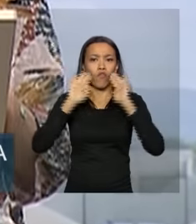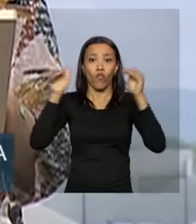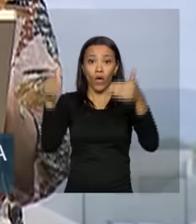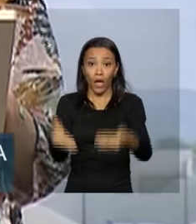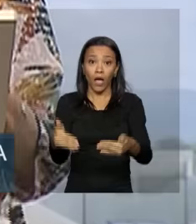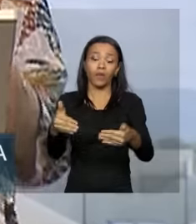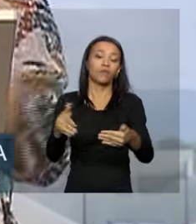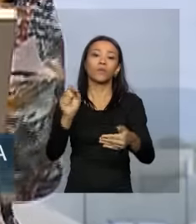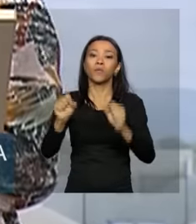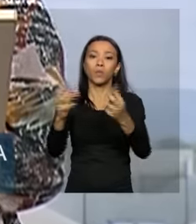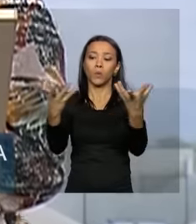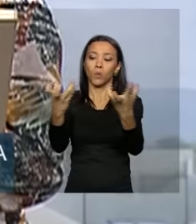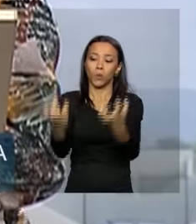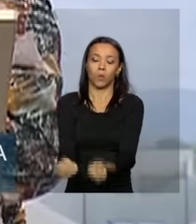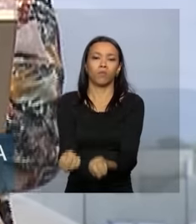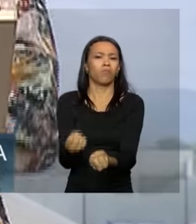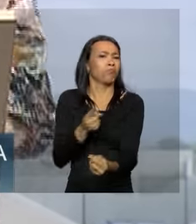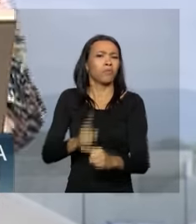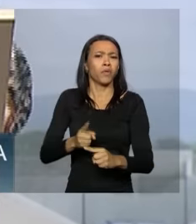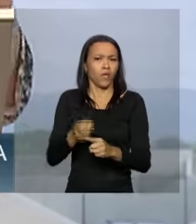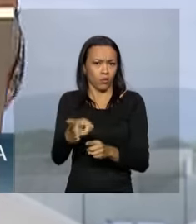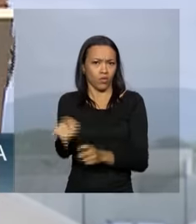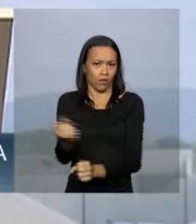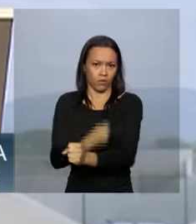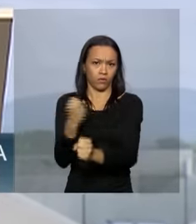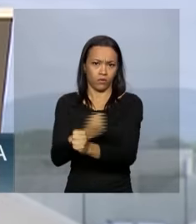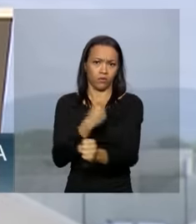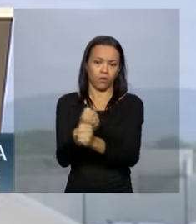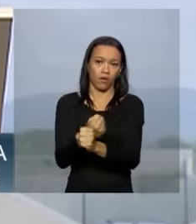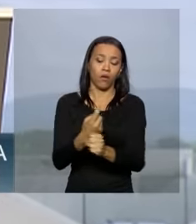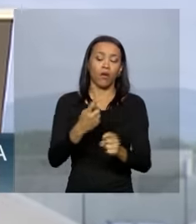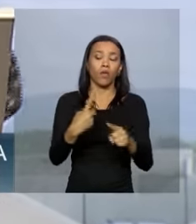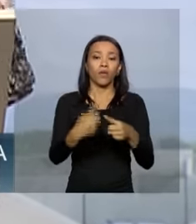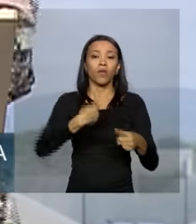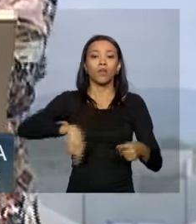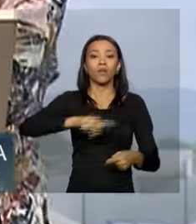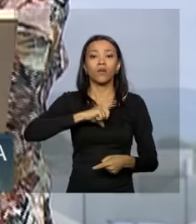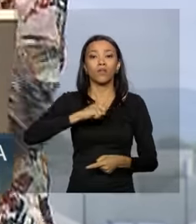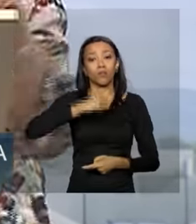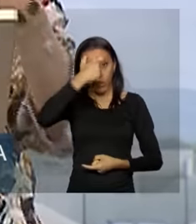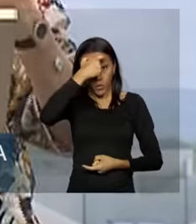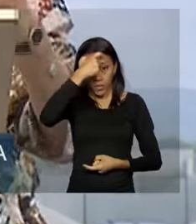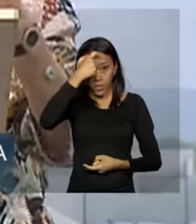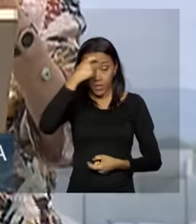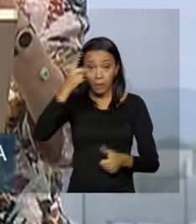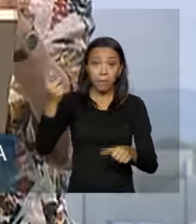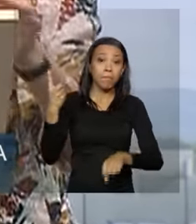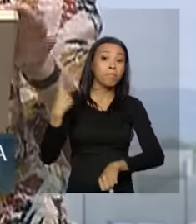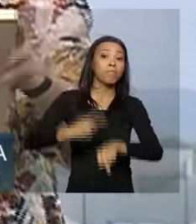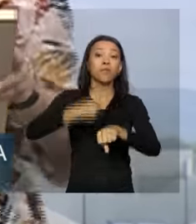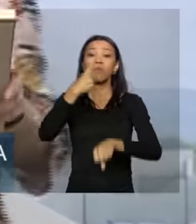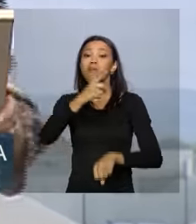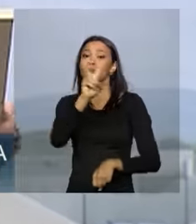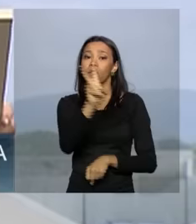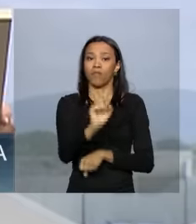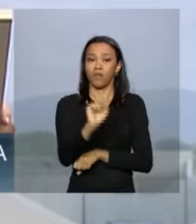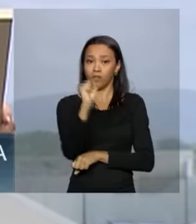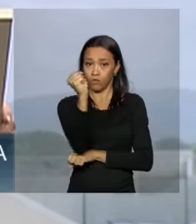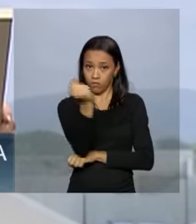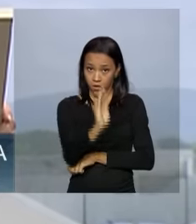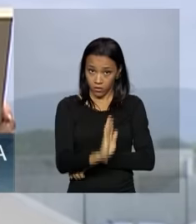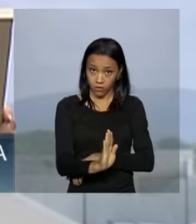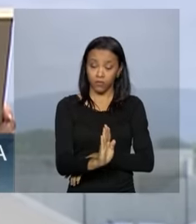seca. Por quê? Porque nós temos consciência que, pela primeira vez no Brasil,